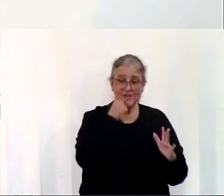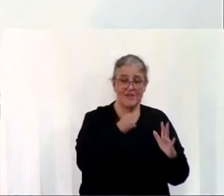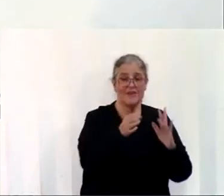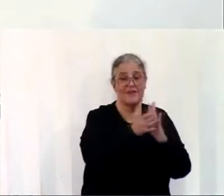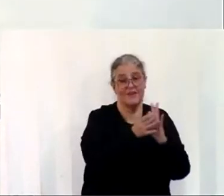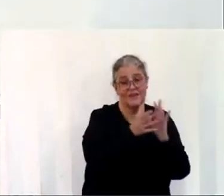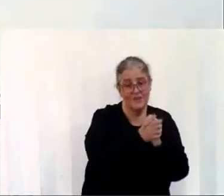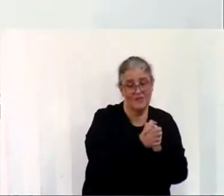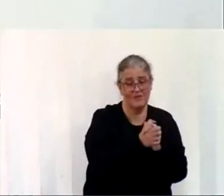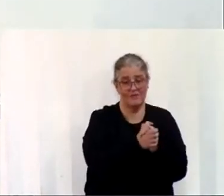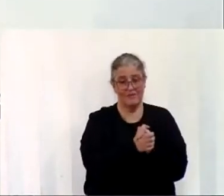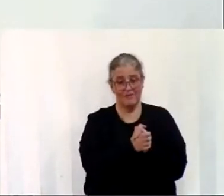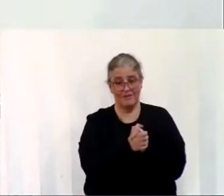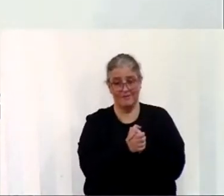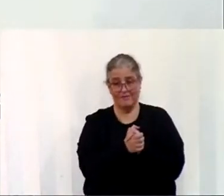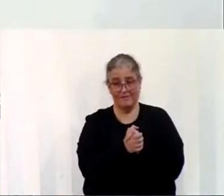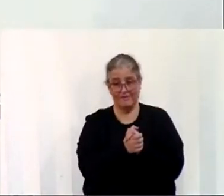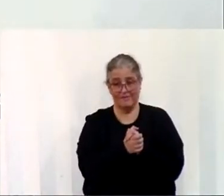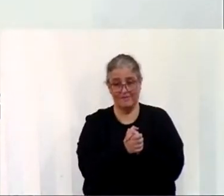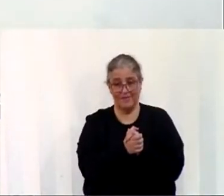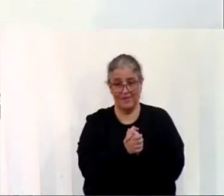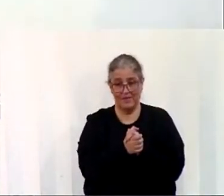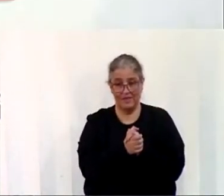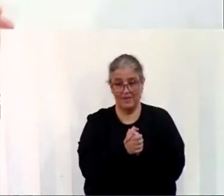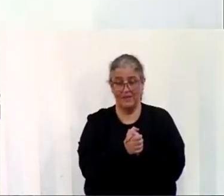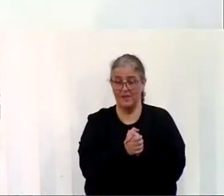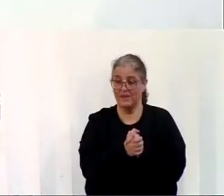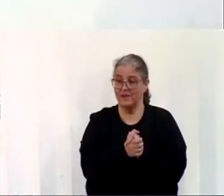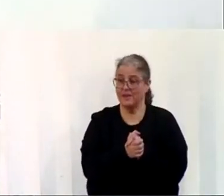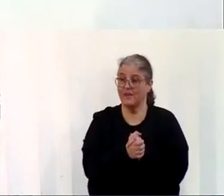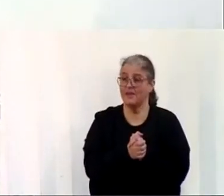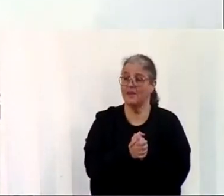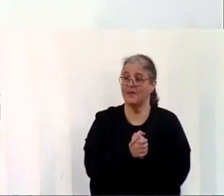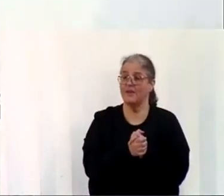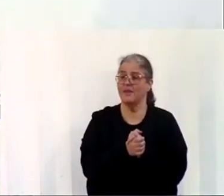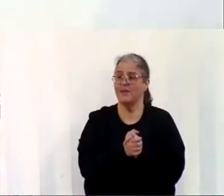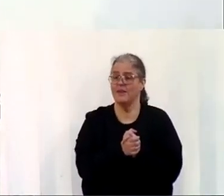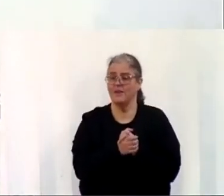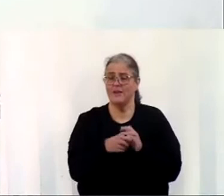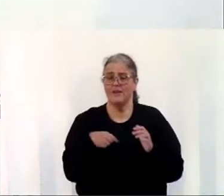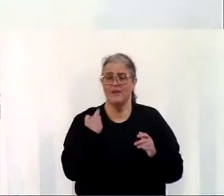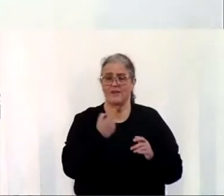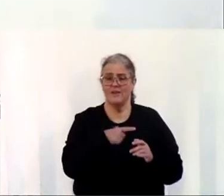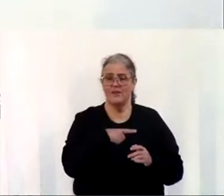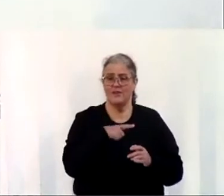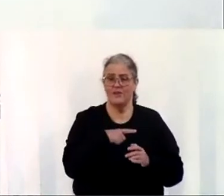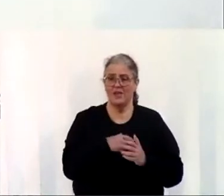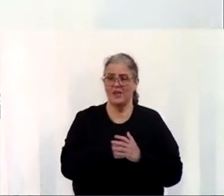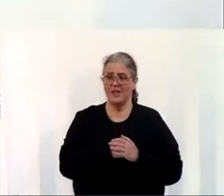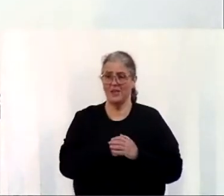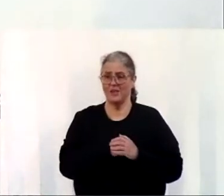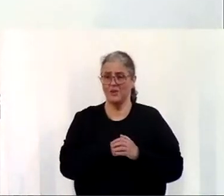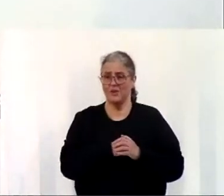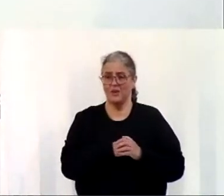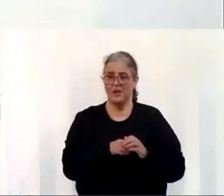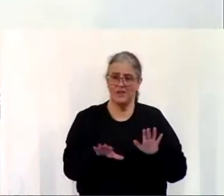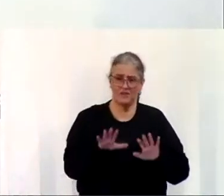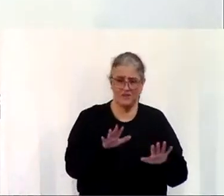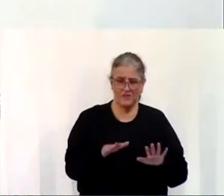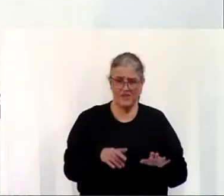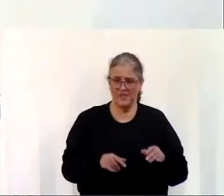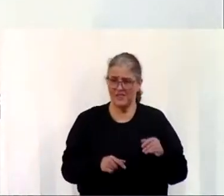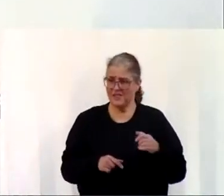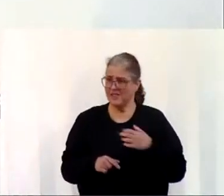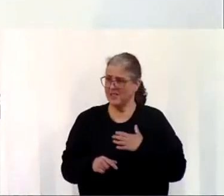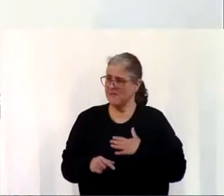Nós já pensamos da mesma maneira, por que agora nós pensamos de maneira tão diferente? Eu me tornei injusto? Quem se desviou